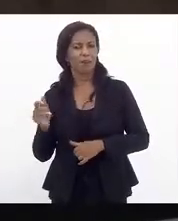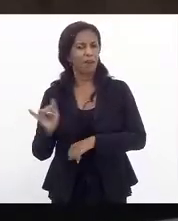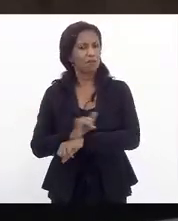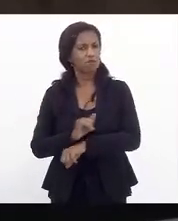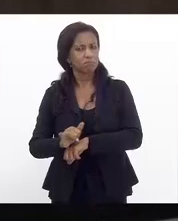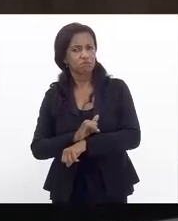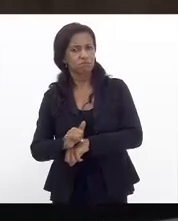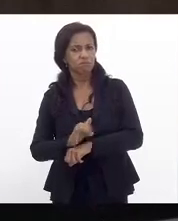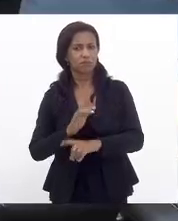os debate